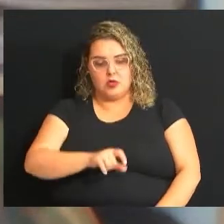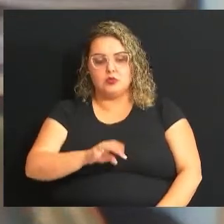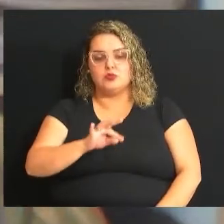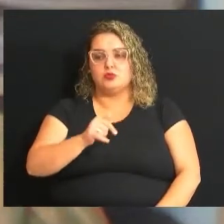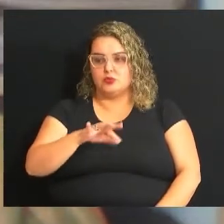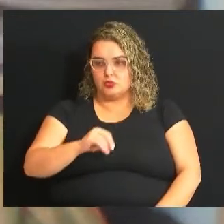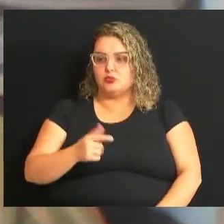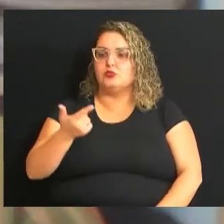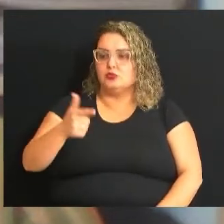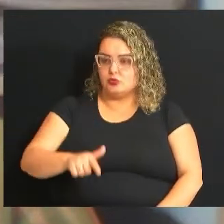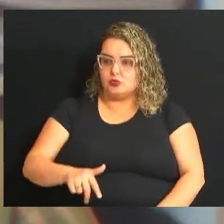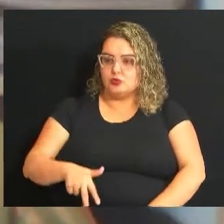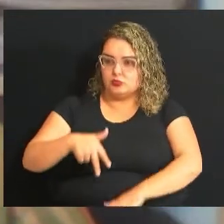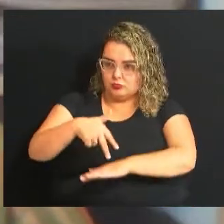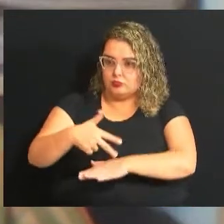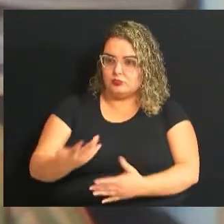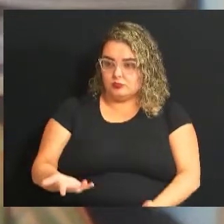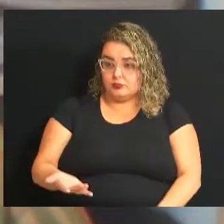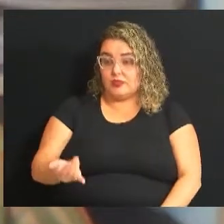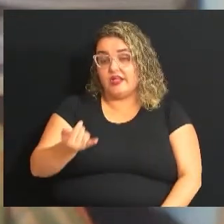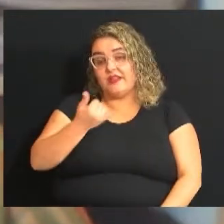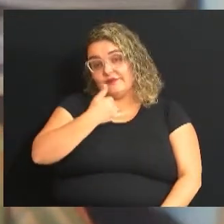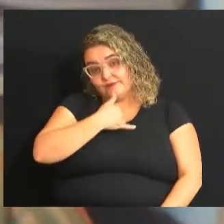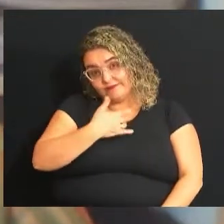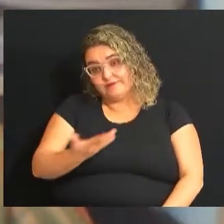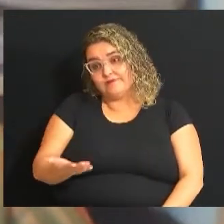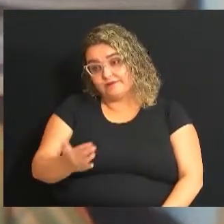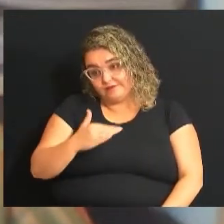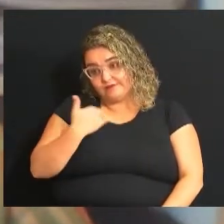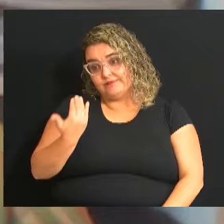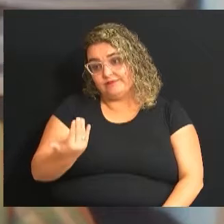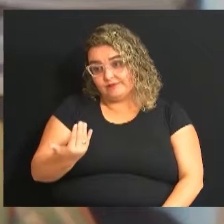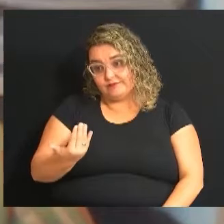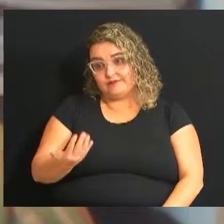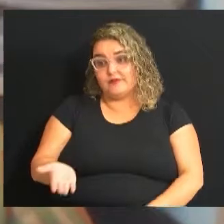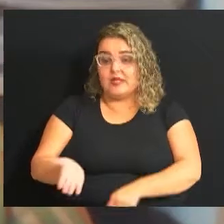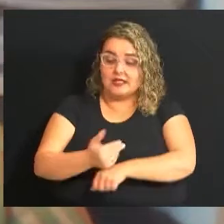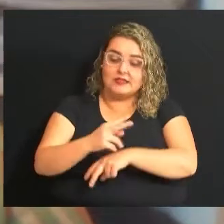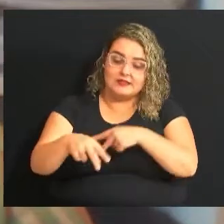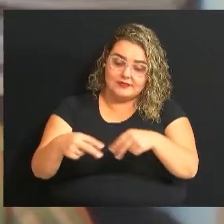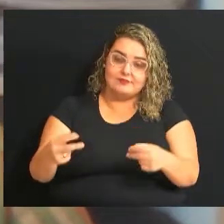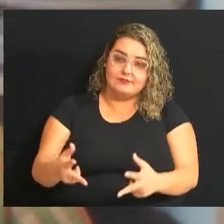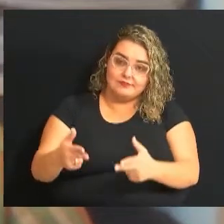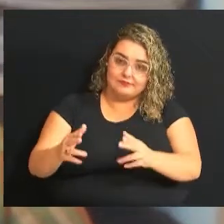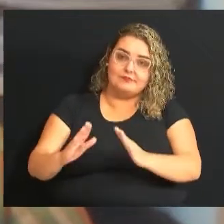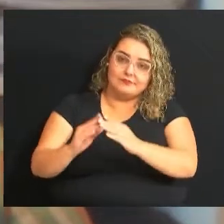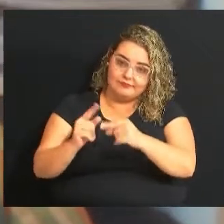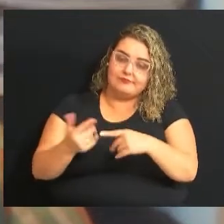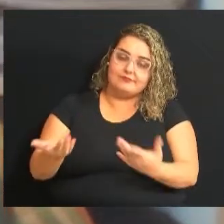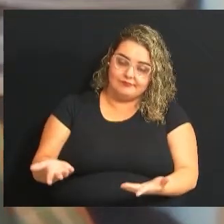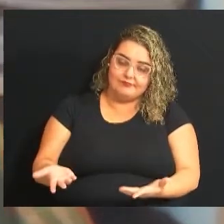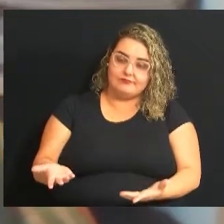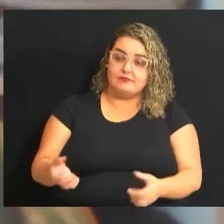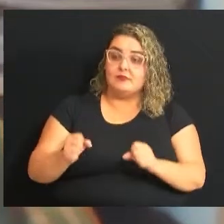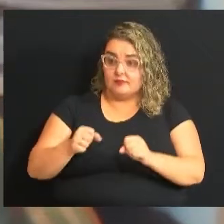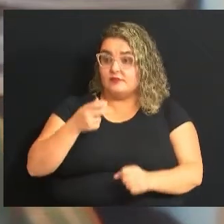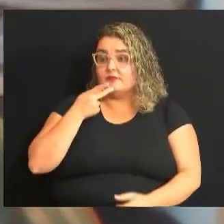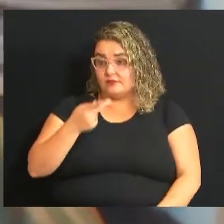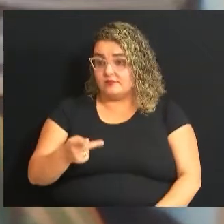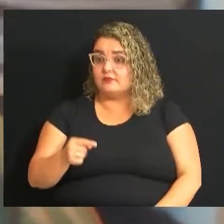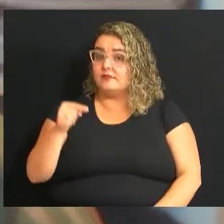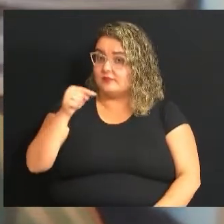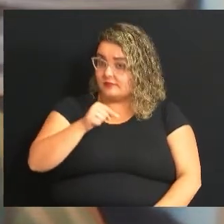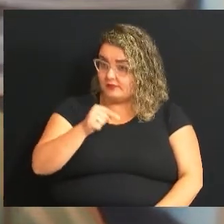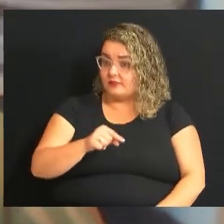preponderância. Infelizmente, ele morre antes da igreja ser inaugurada, mas a gente pode dizer que ele é aquele que